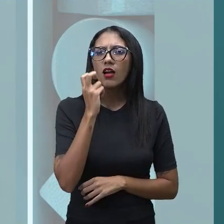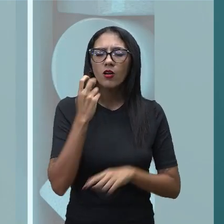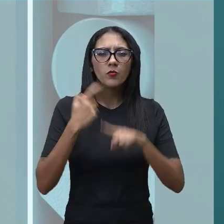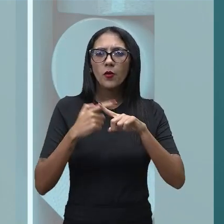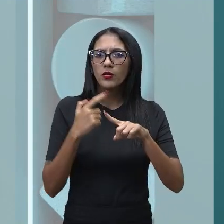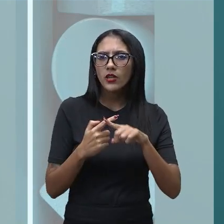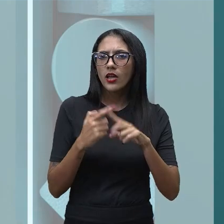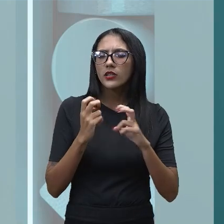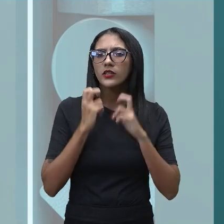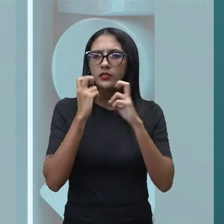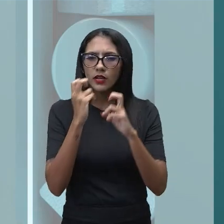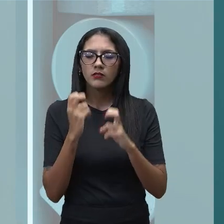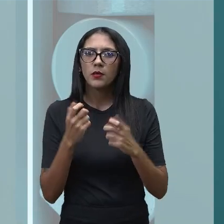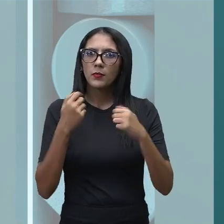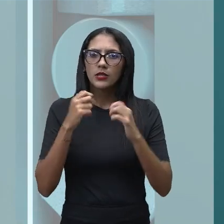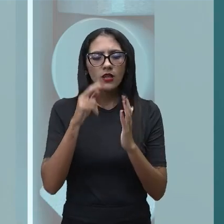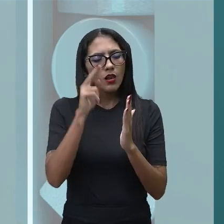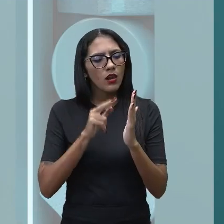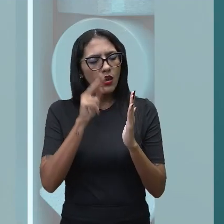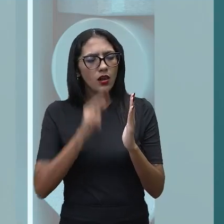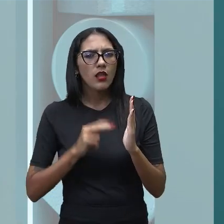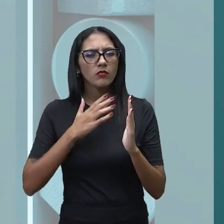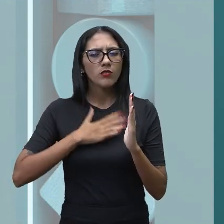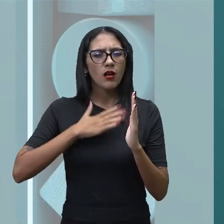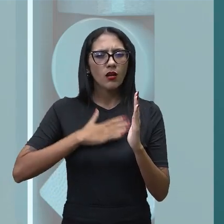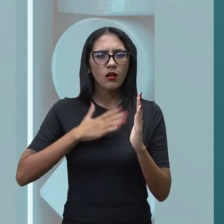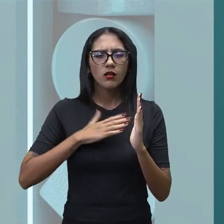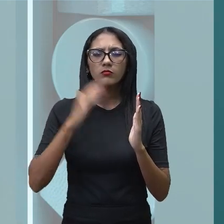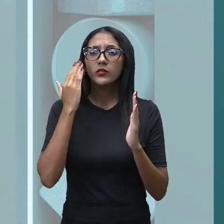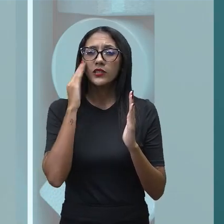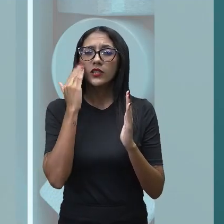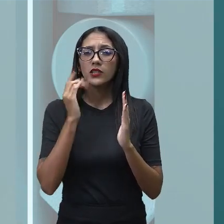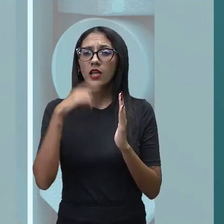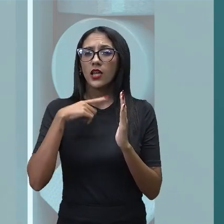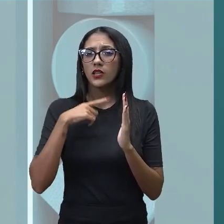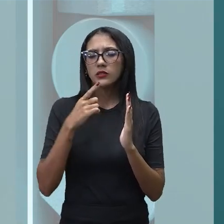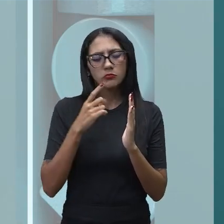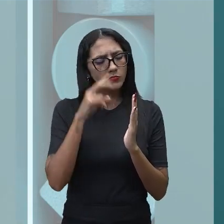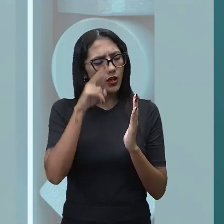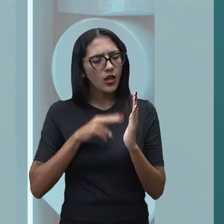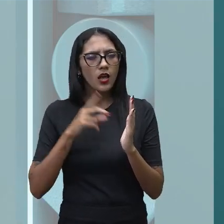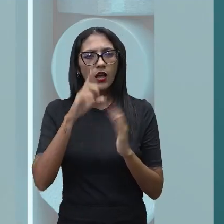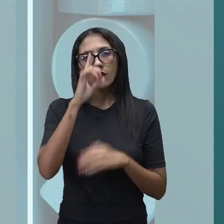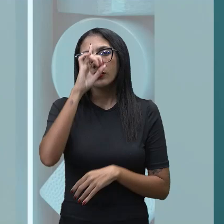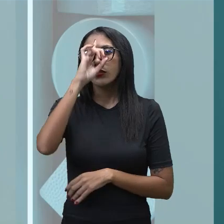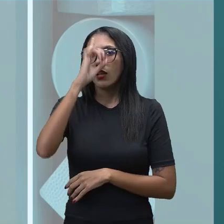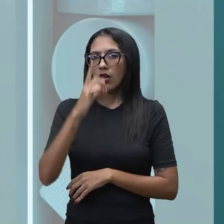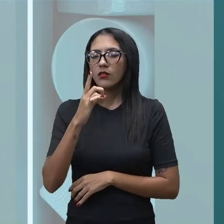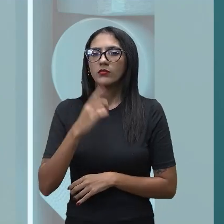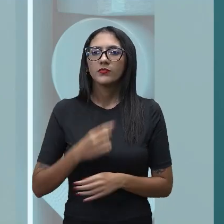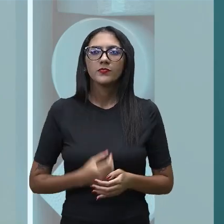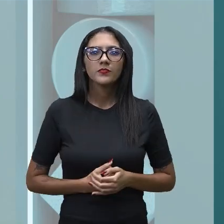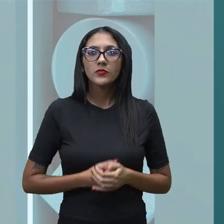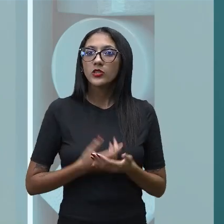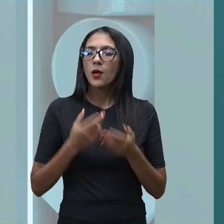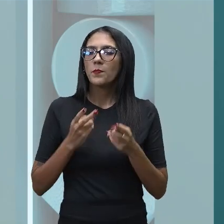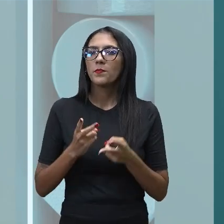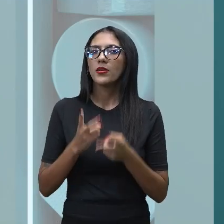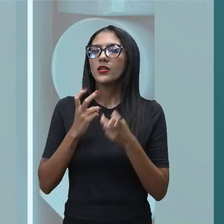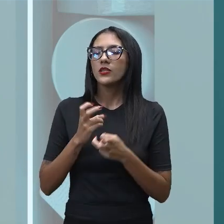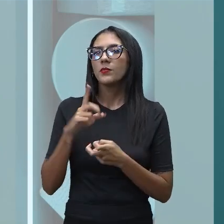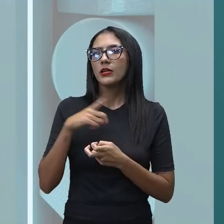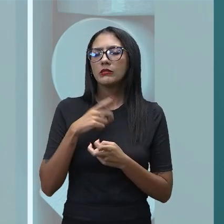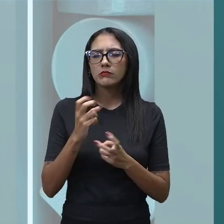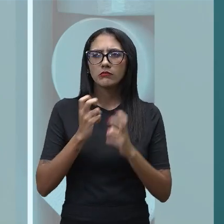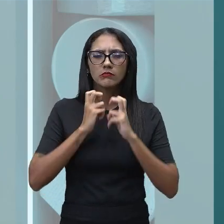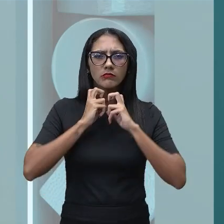gente tem que ler uma segunda vez para poder perceber essa ideia. E você percebe exatamente a ideia de um grito tão forte,